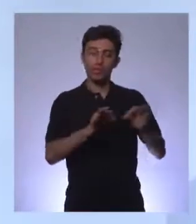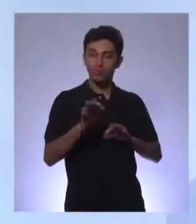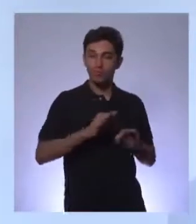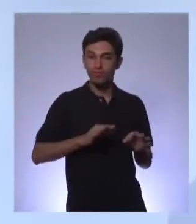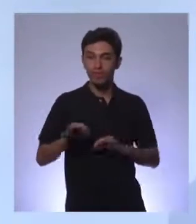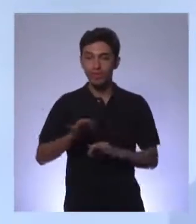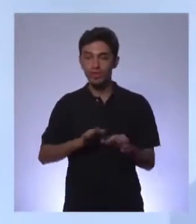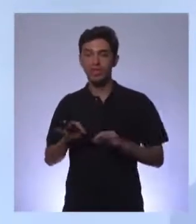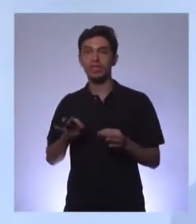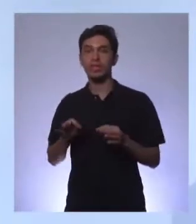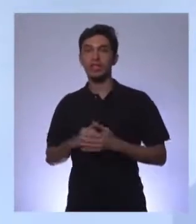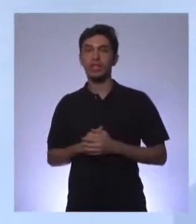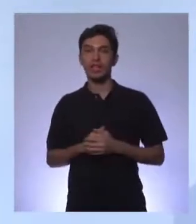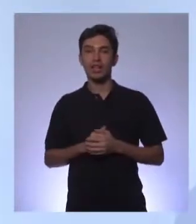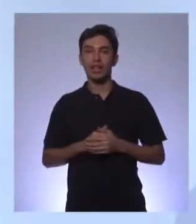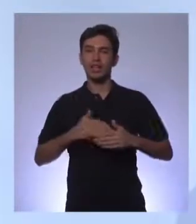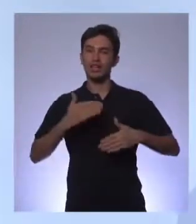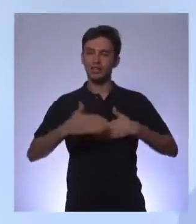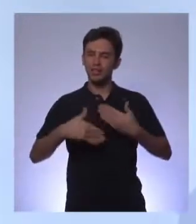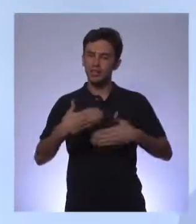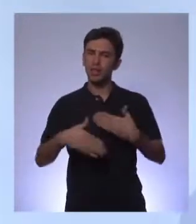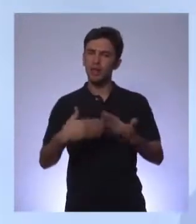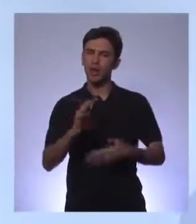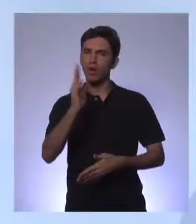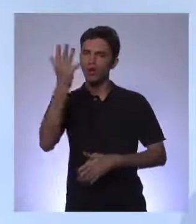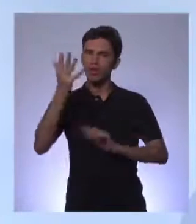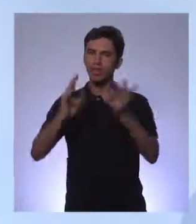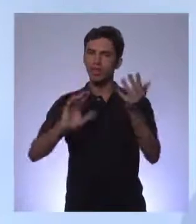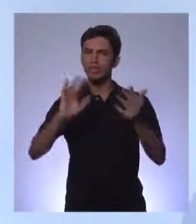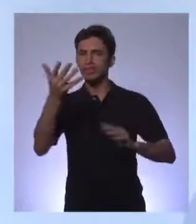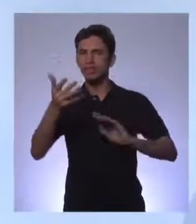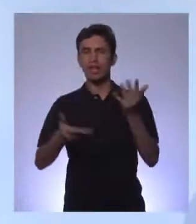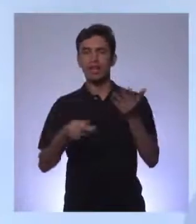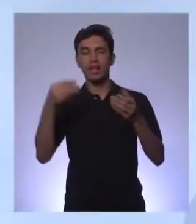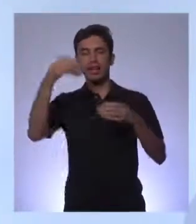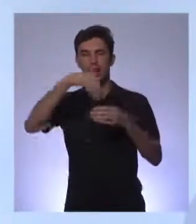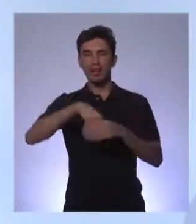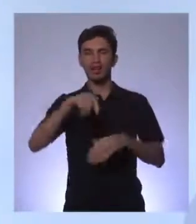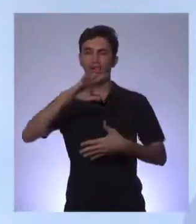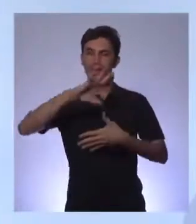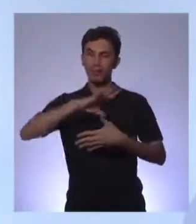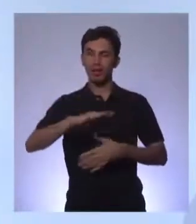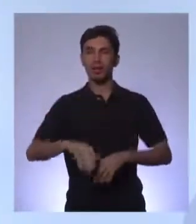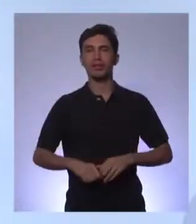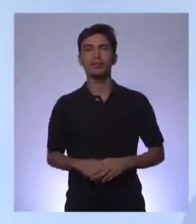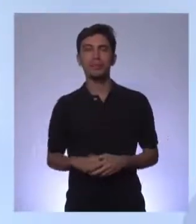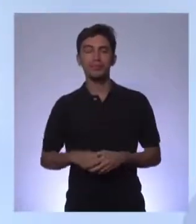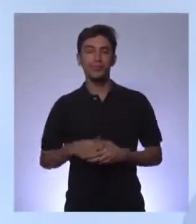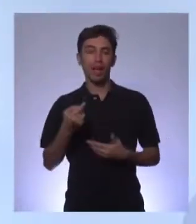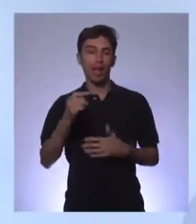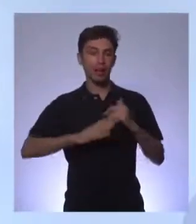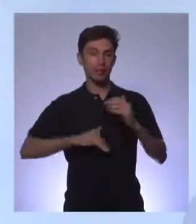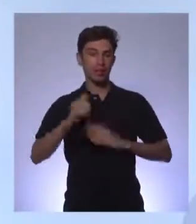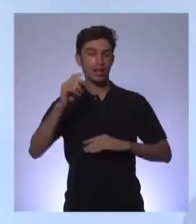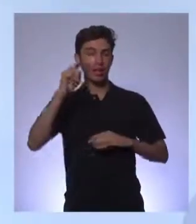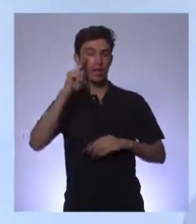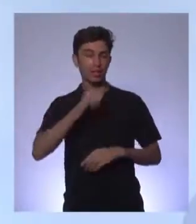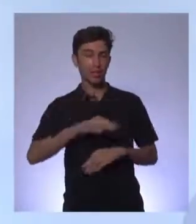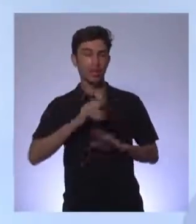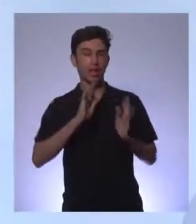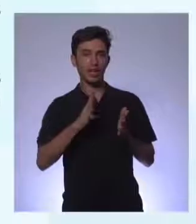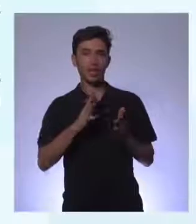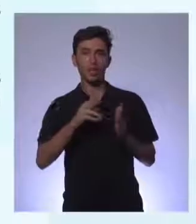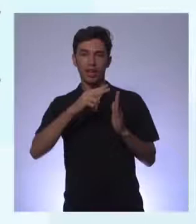ele se desenrolou dentro aí das Américas, ok? Habilidade lida, vamos então para